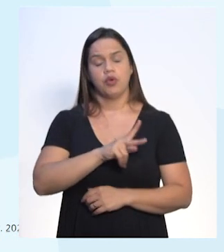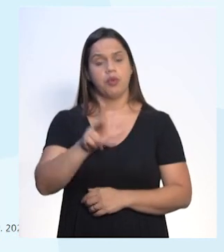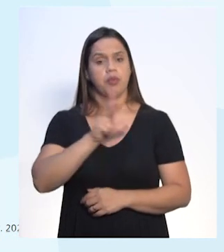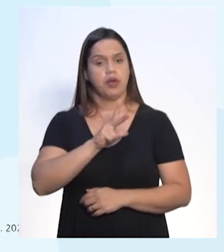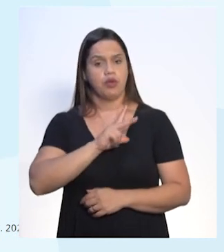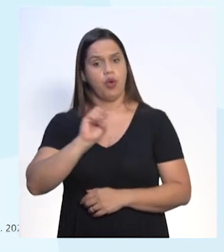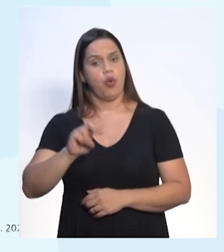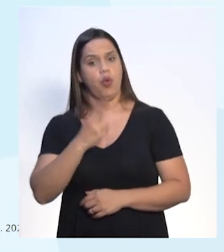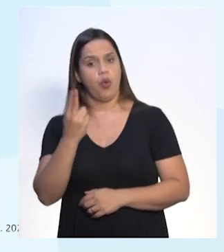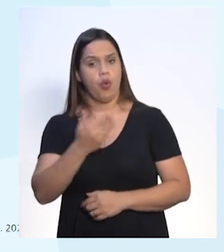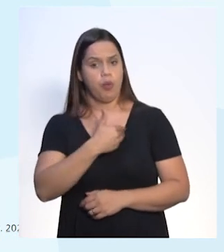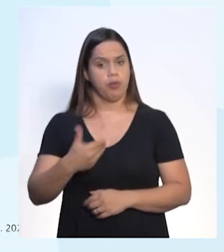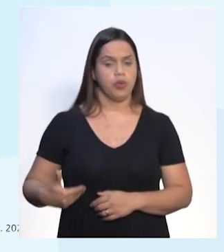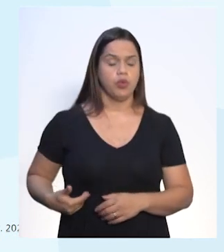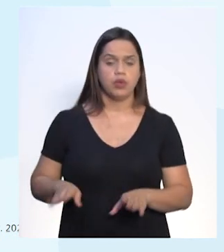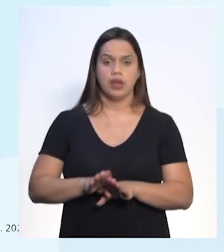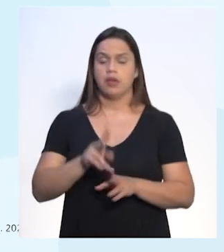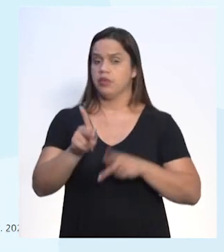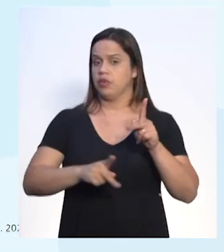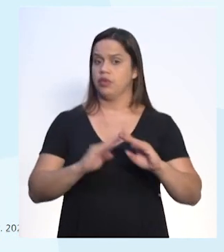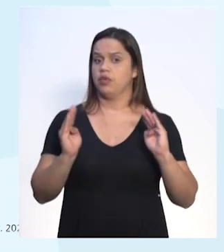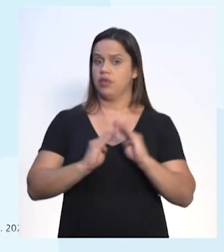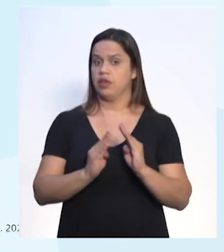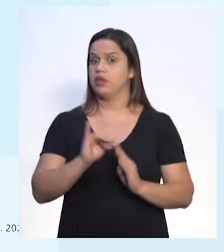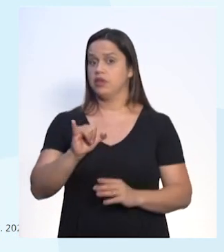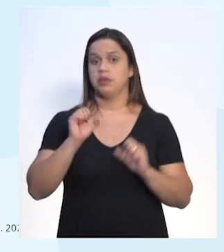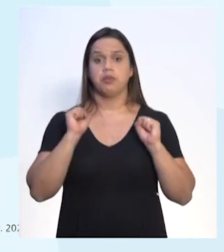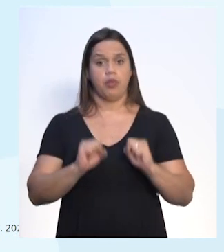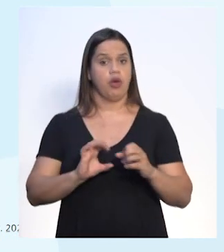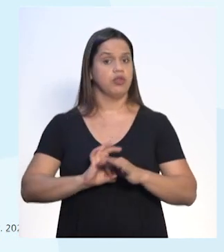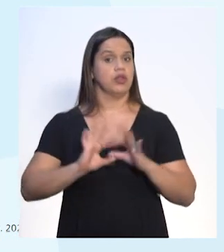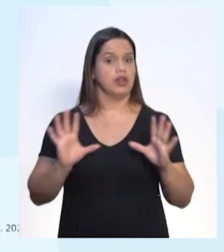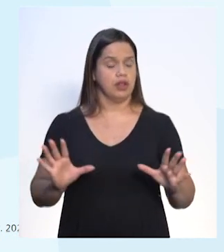duas, população residente, se é permitido,